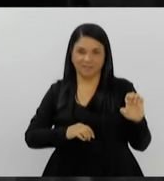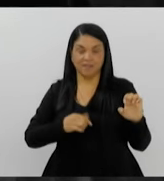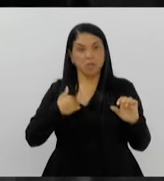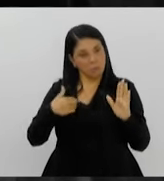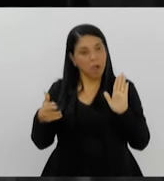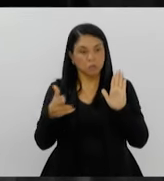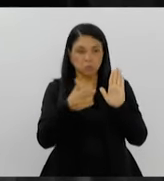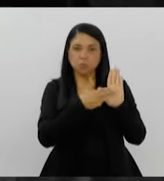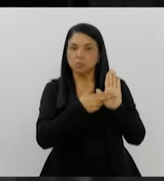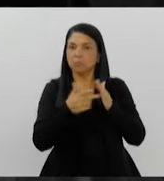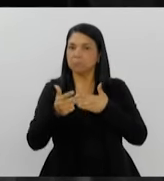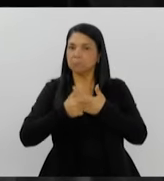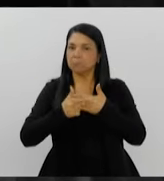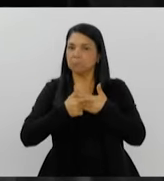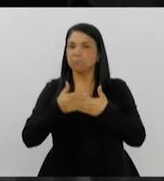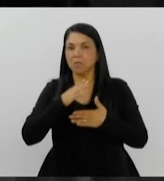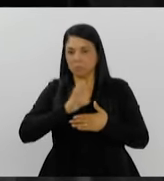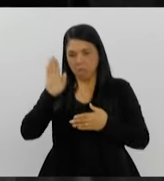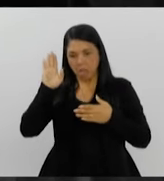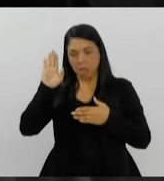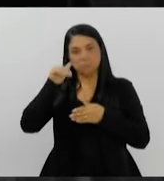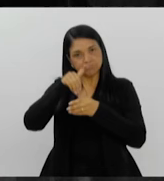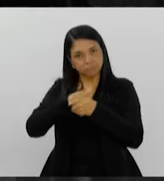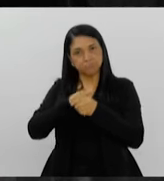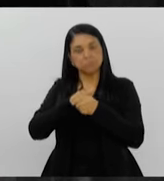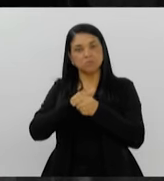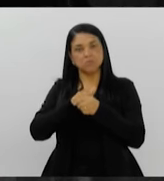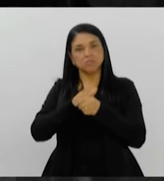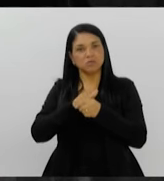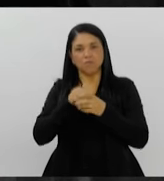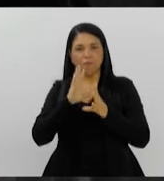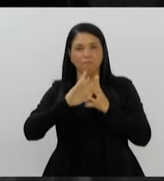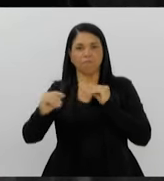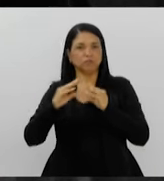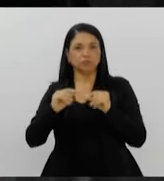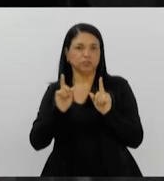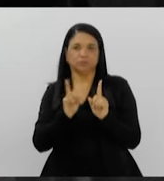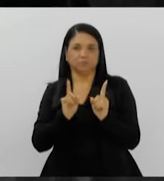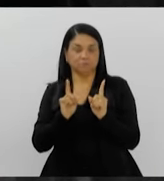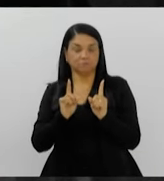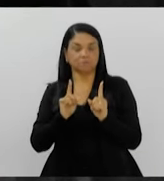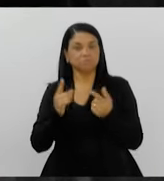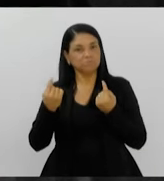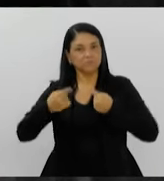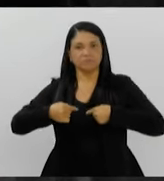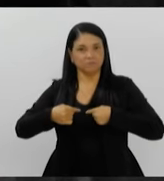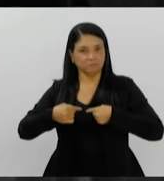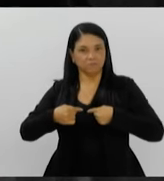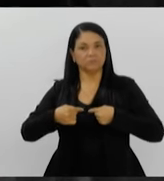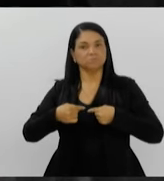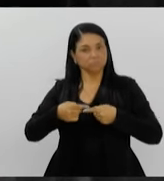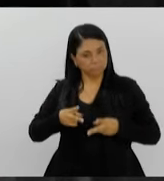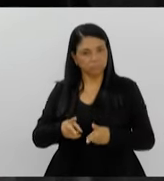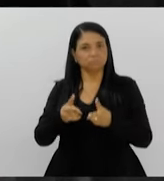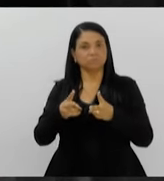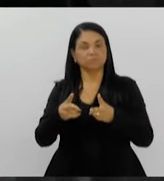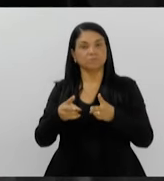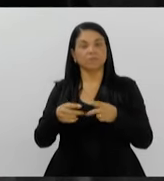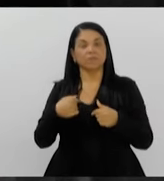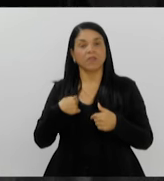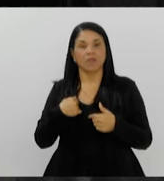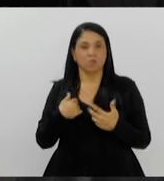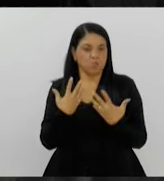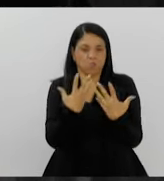assumo esse papel me elegi para isso não fugirei esse desafio Agora eu não posso aceitar que se